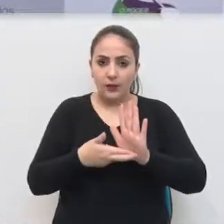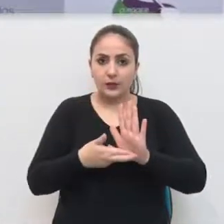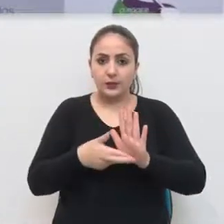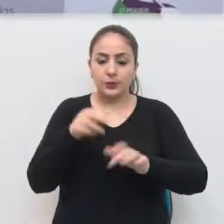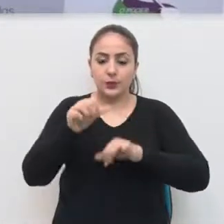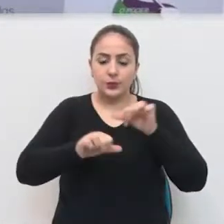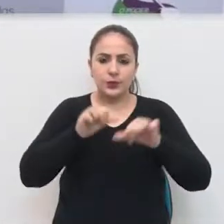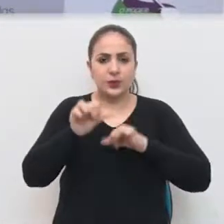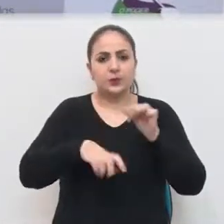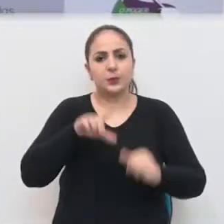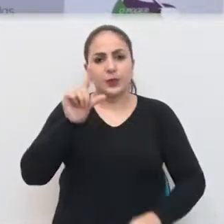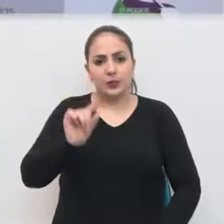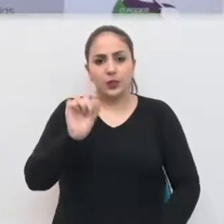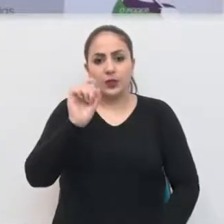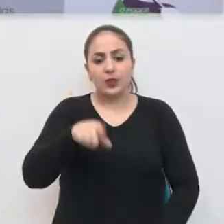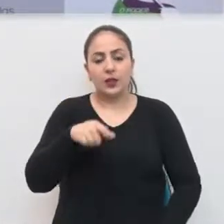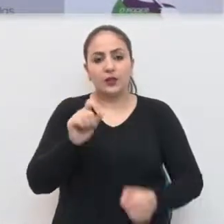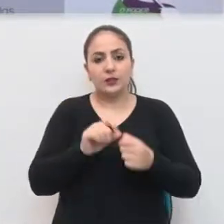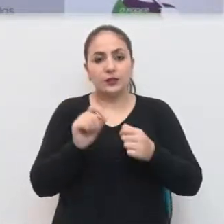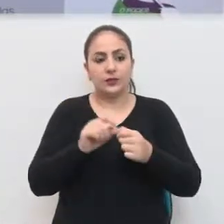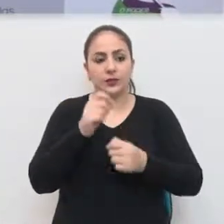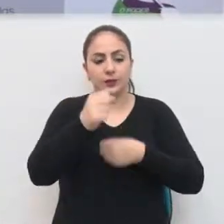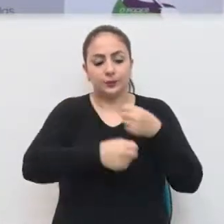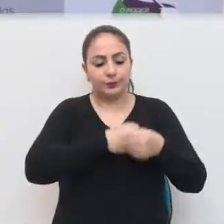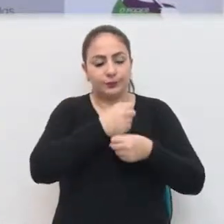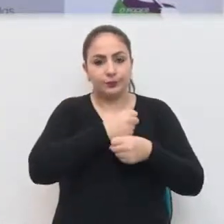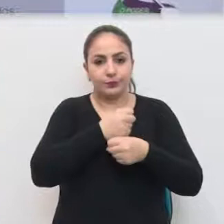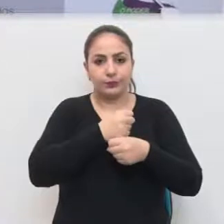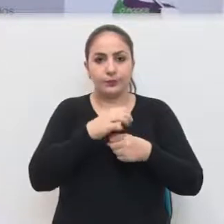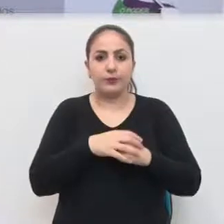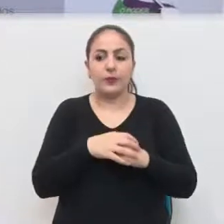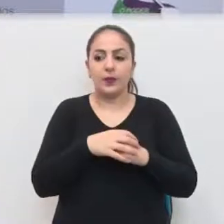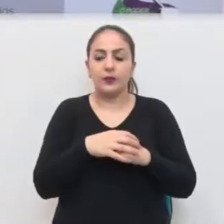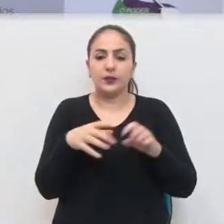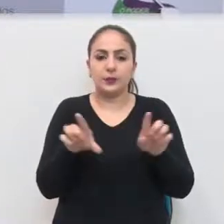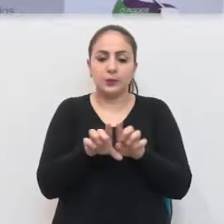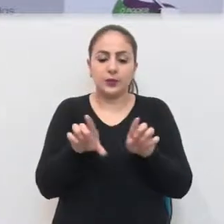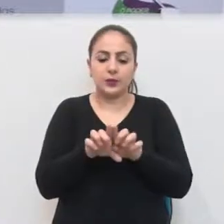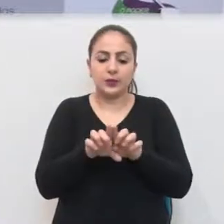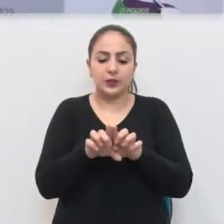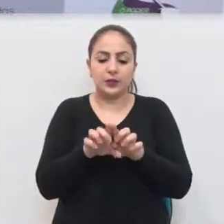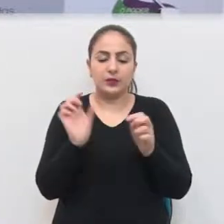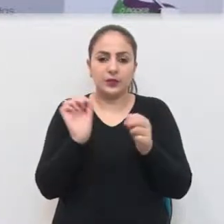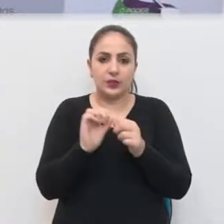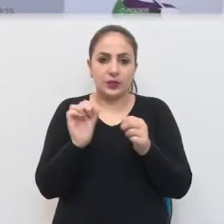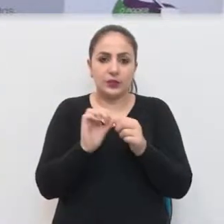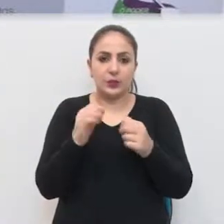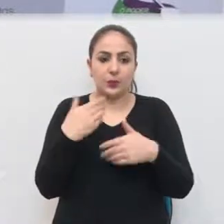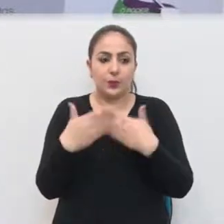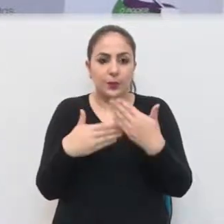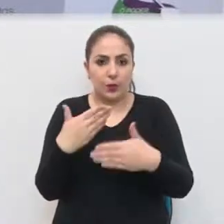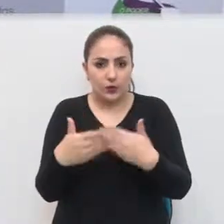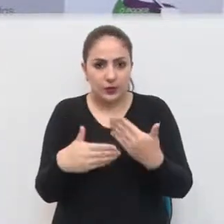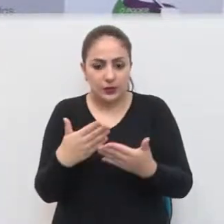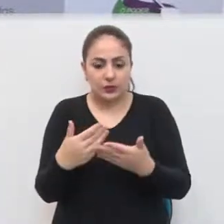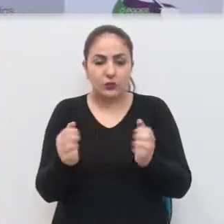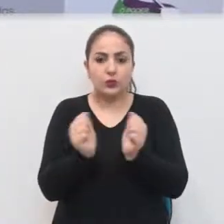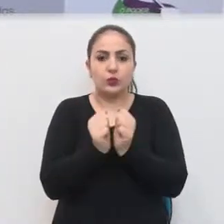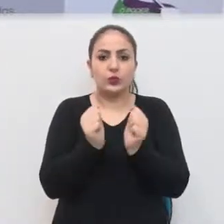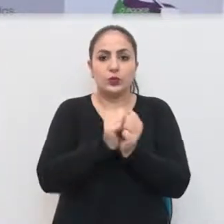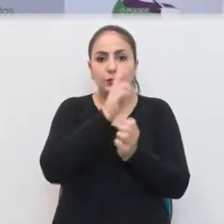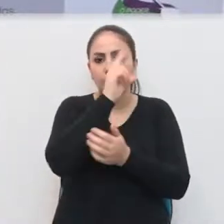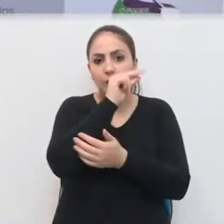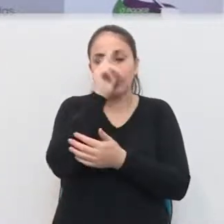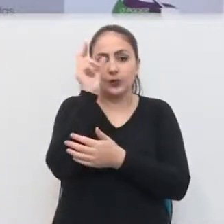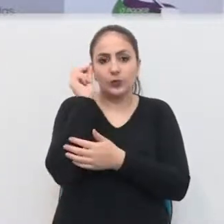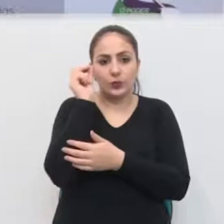nós temos alterações menores que são feitas anualmente após tramitarem em processos